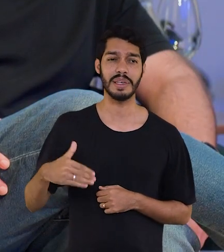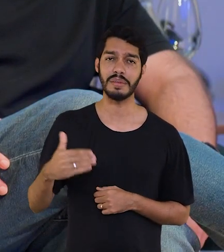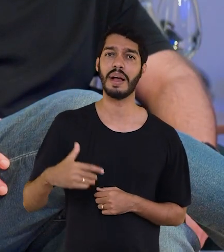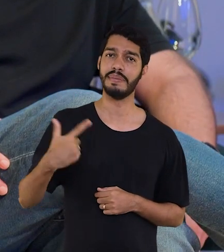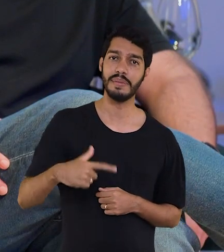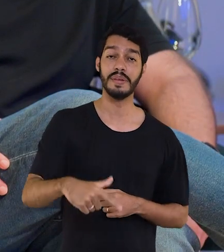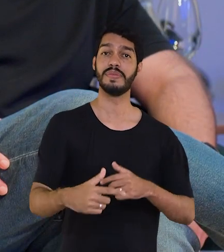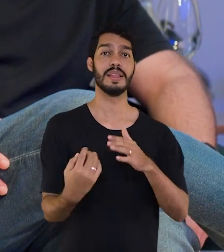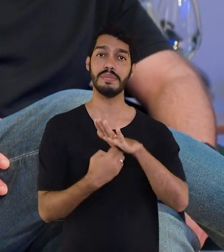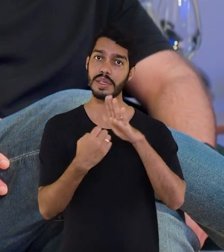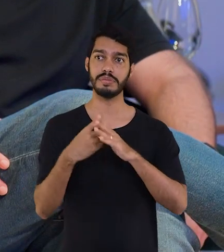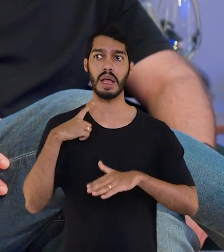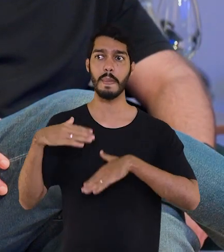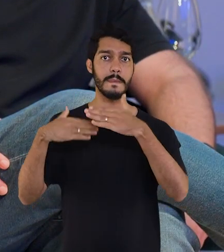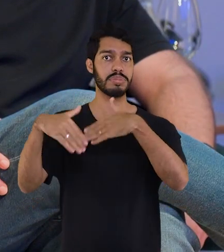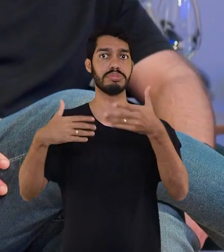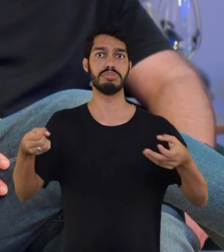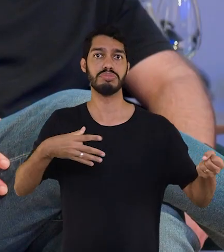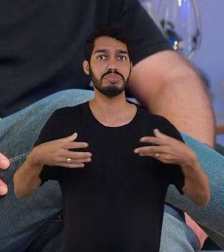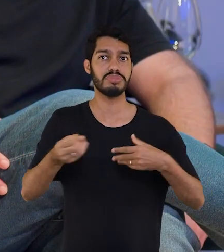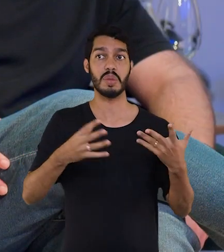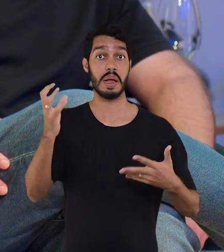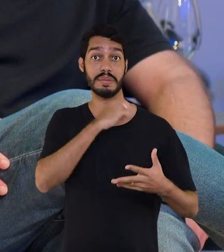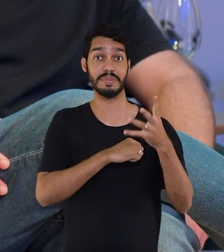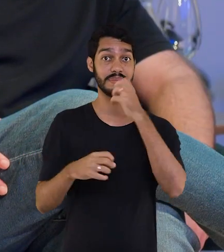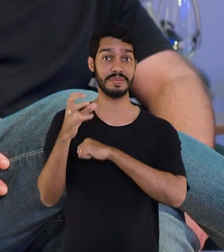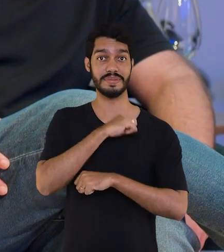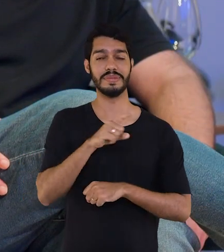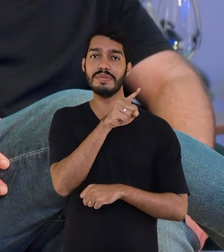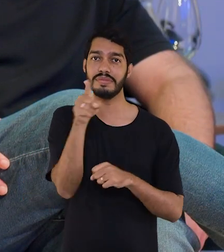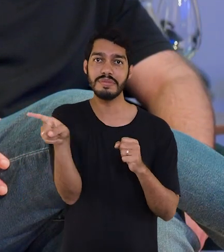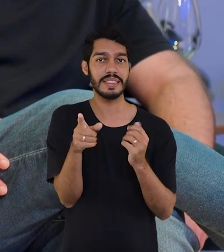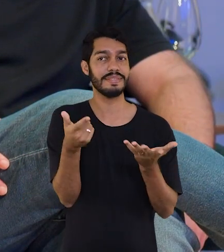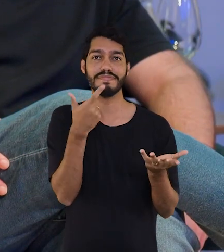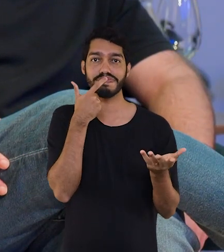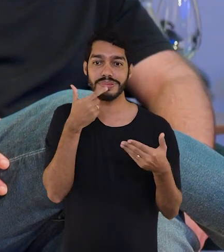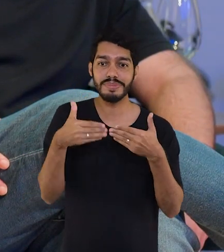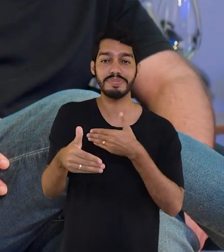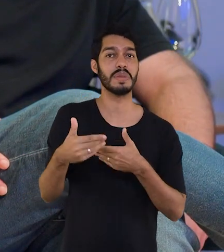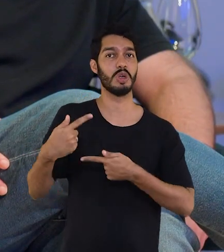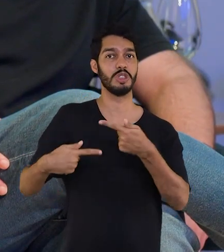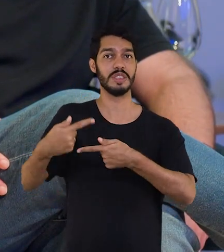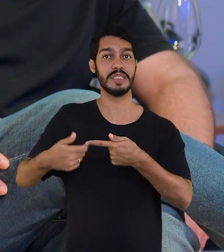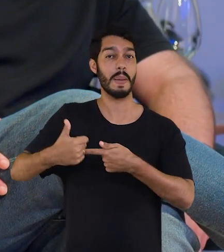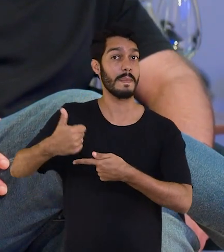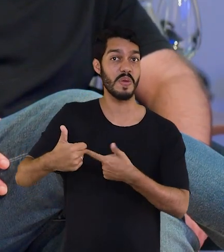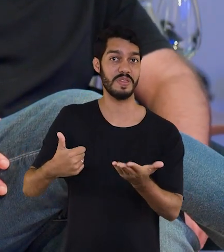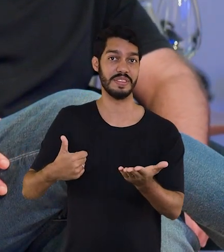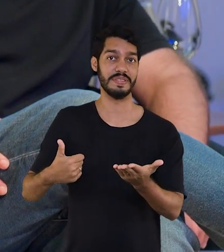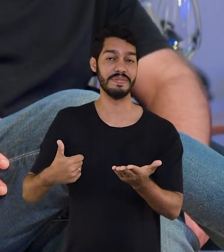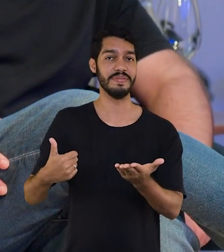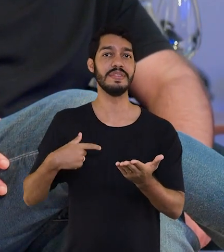cada vez mais recorrente. Empresas estão escalando, estão crescendo, estão inovando cada vez mais rápido, né? E vocês são os precursores disso, dessa